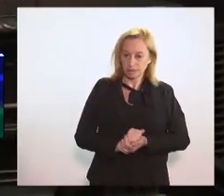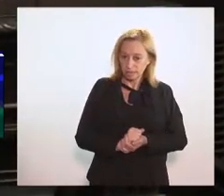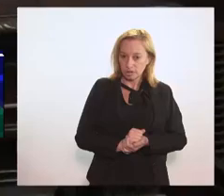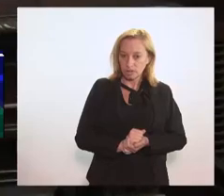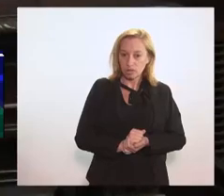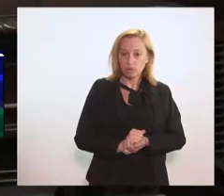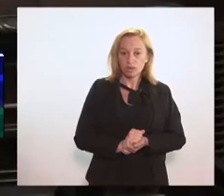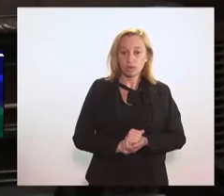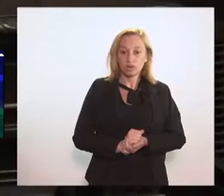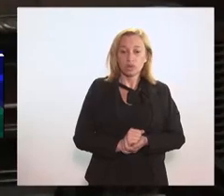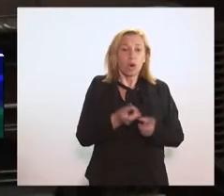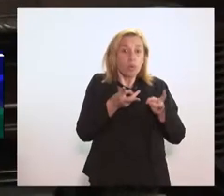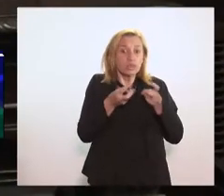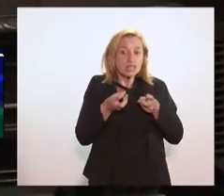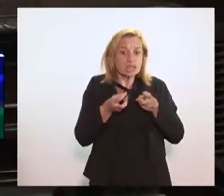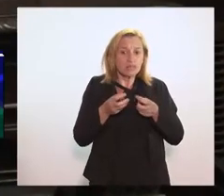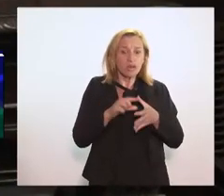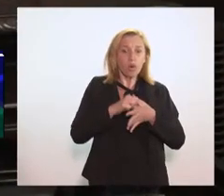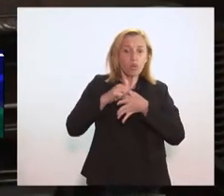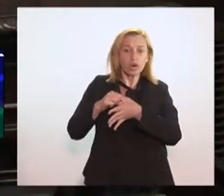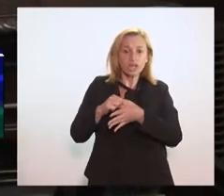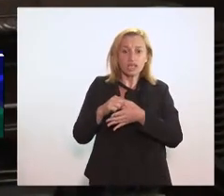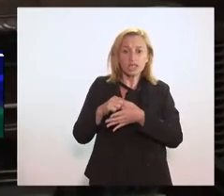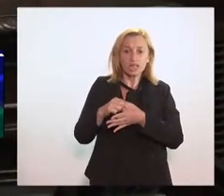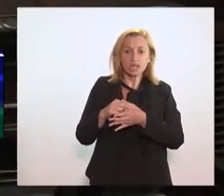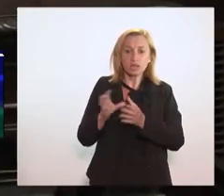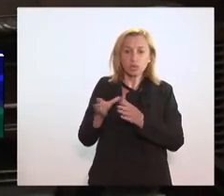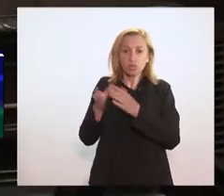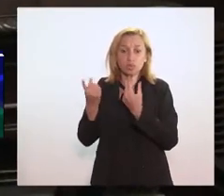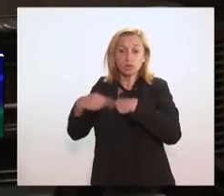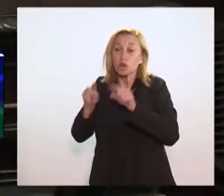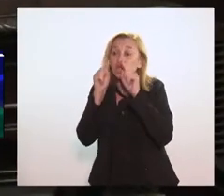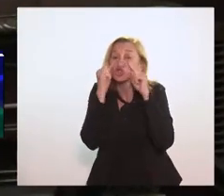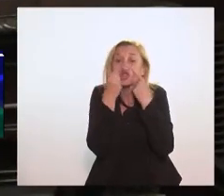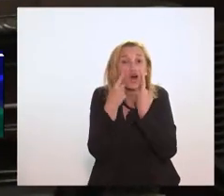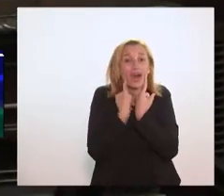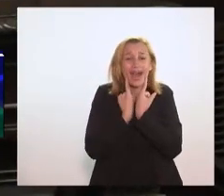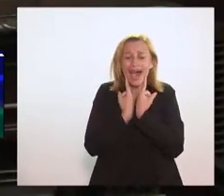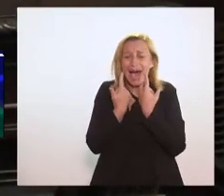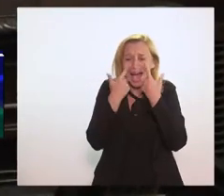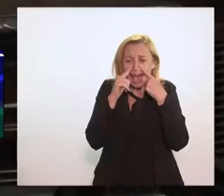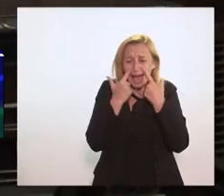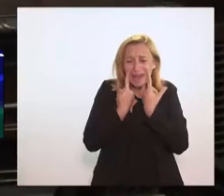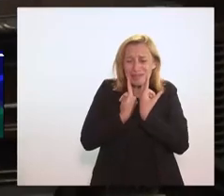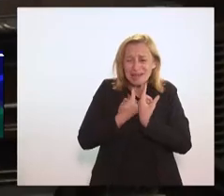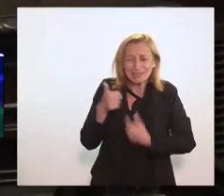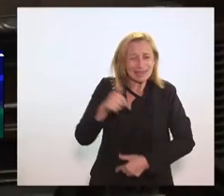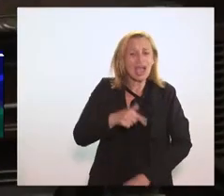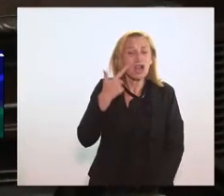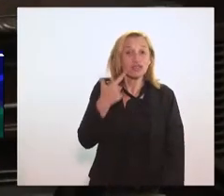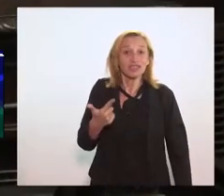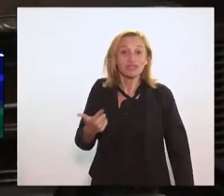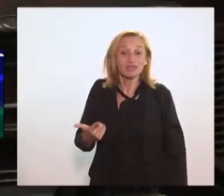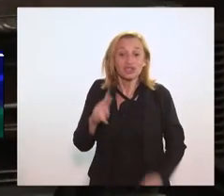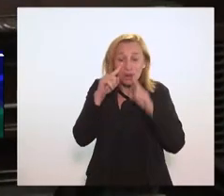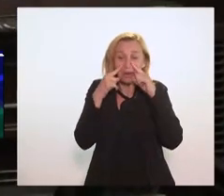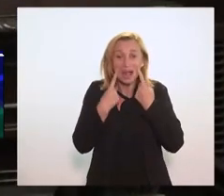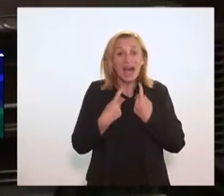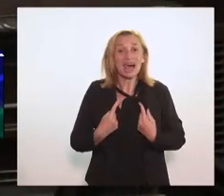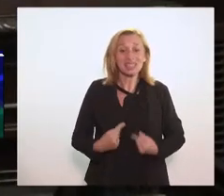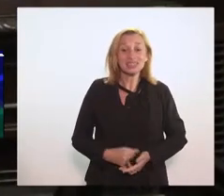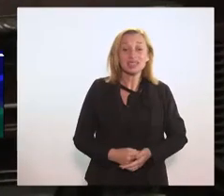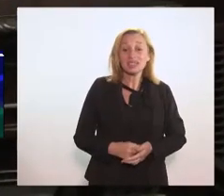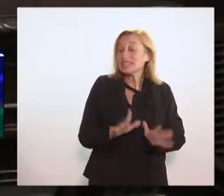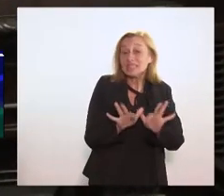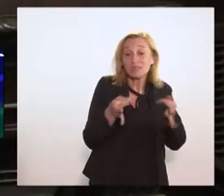eu observei o líder da oposição chorar literalmente aqui no plenário da Assembleia Legislativa, simplesmente